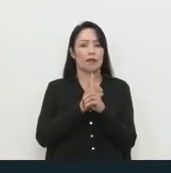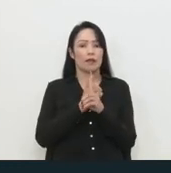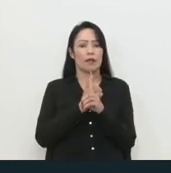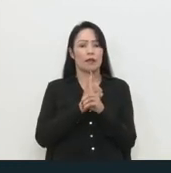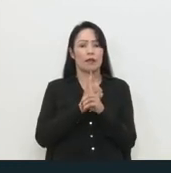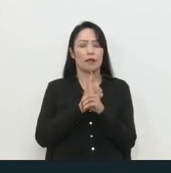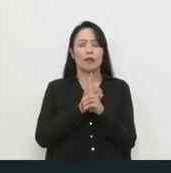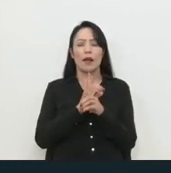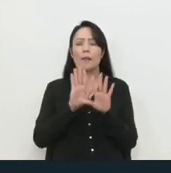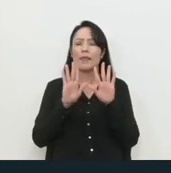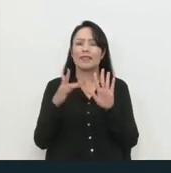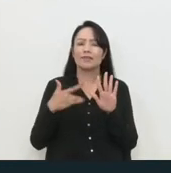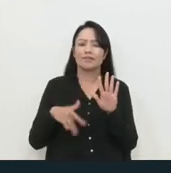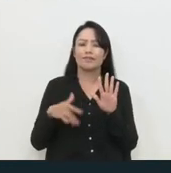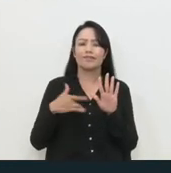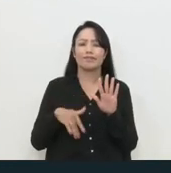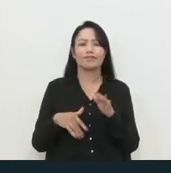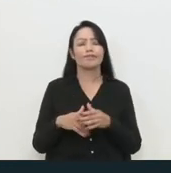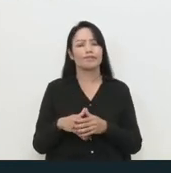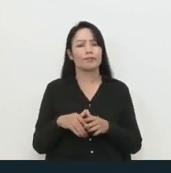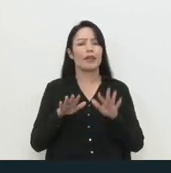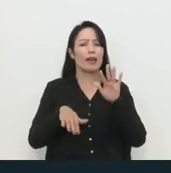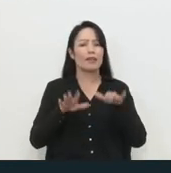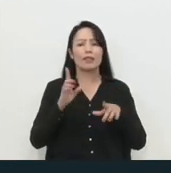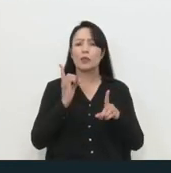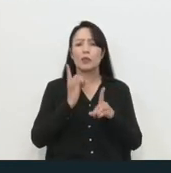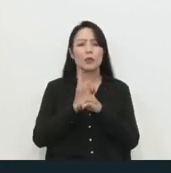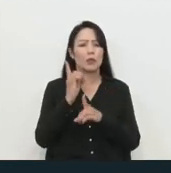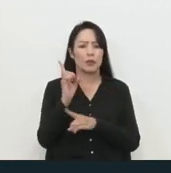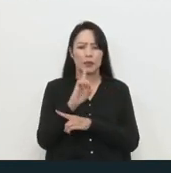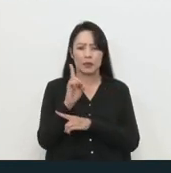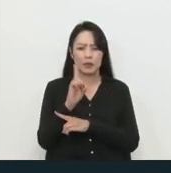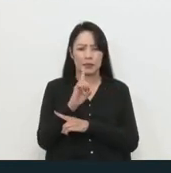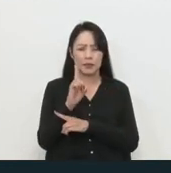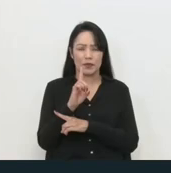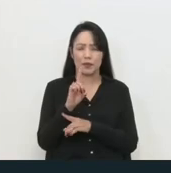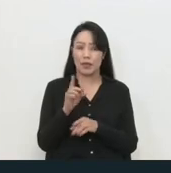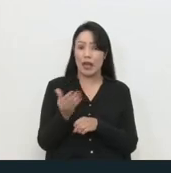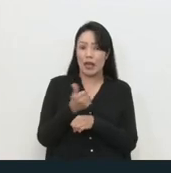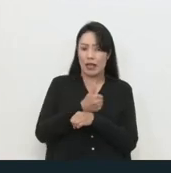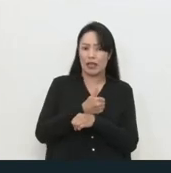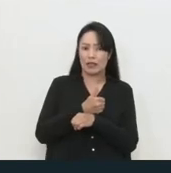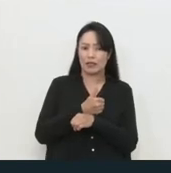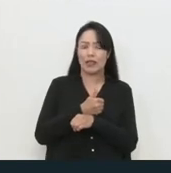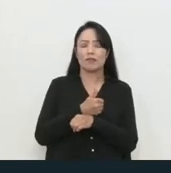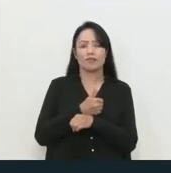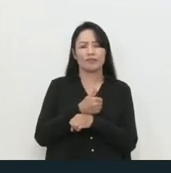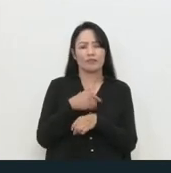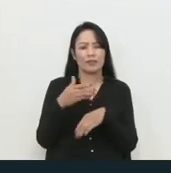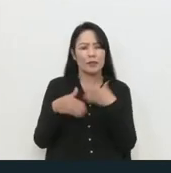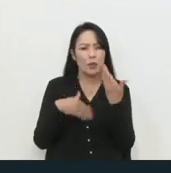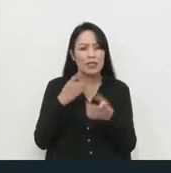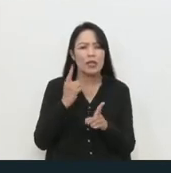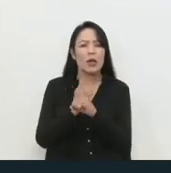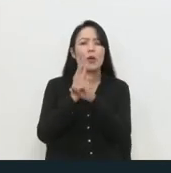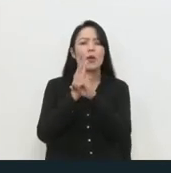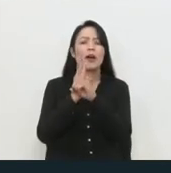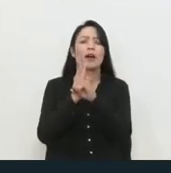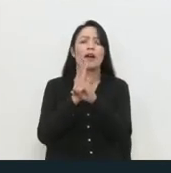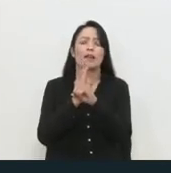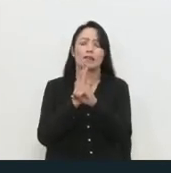quando não se consta não é constatado com antecedência infelizmente as